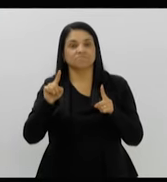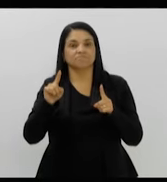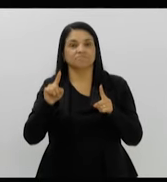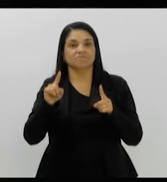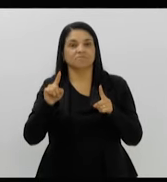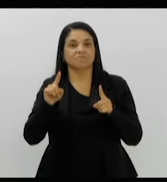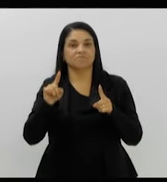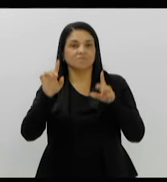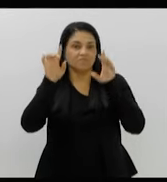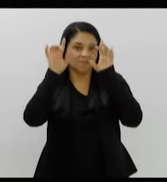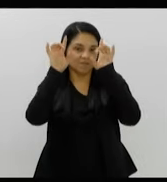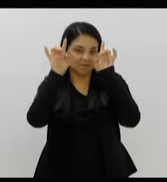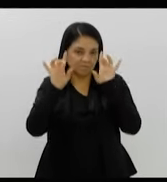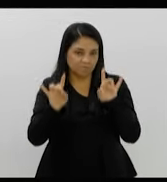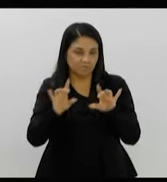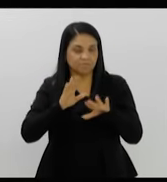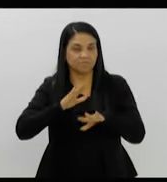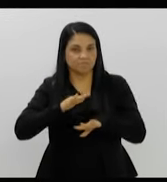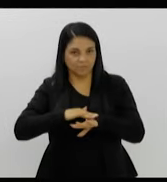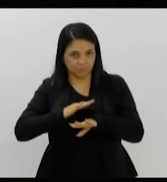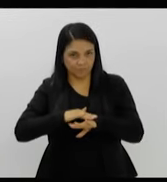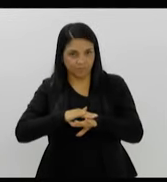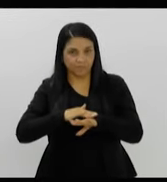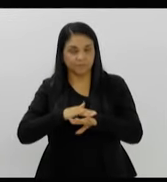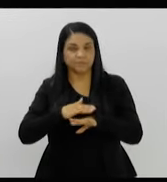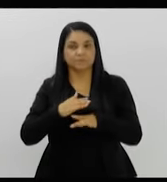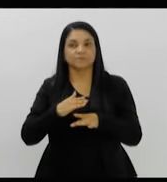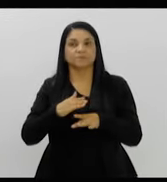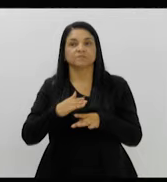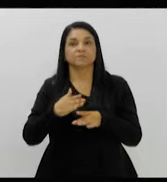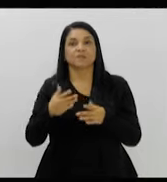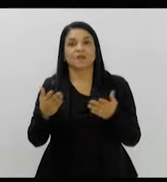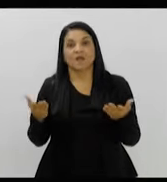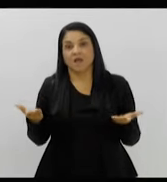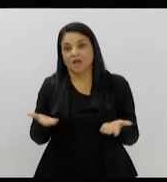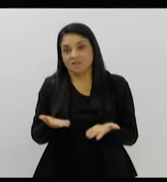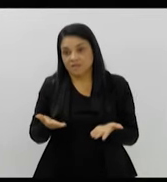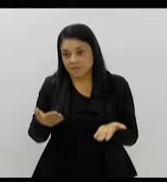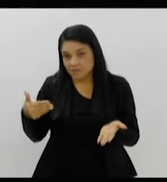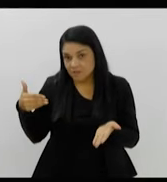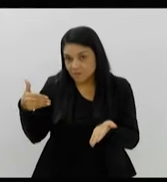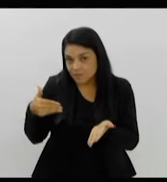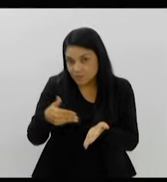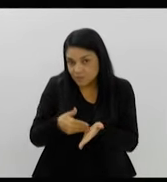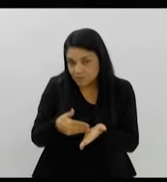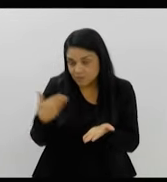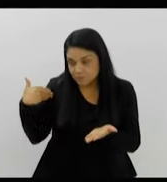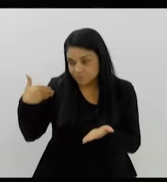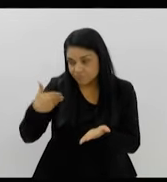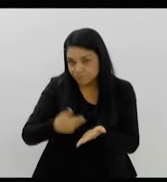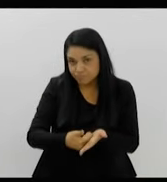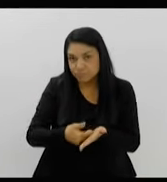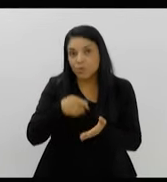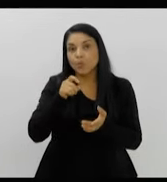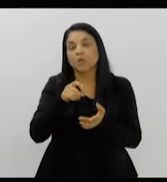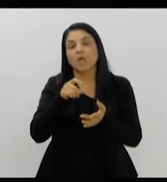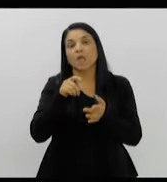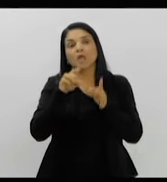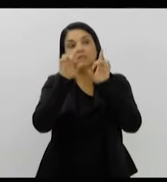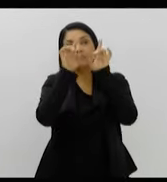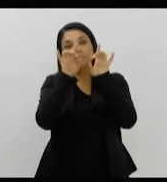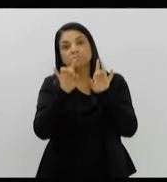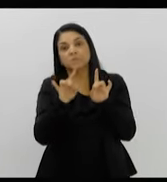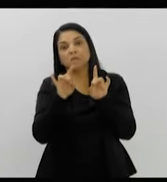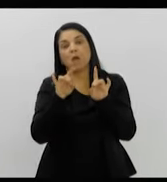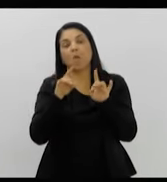excepcionais e até hoje busca se definir o que seria excepcionalidade no caso do Rio